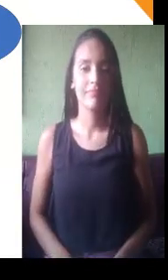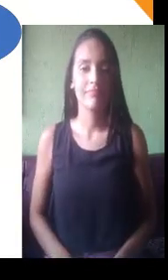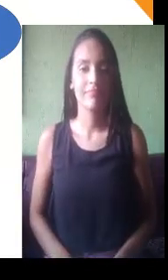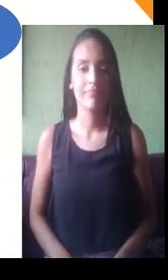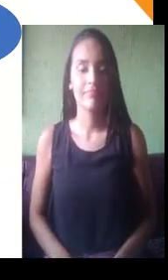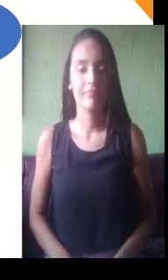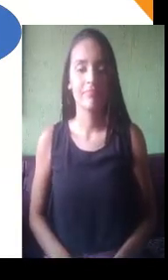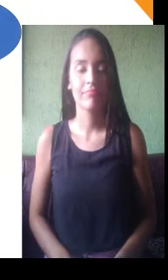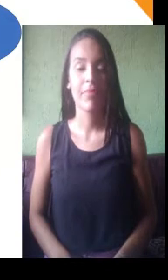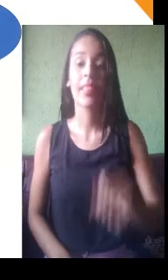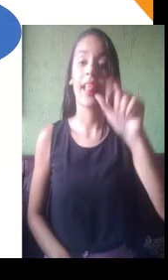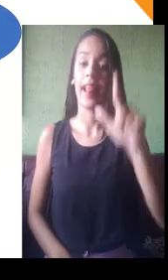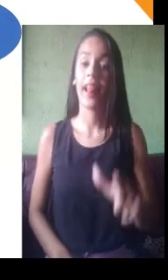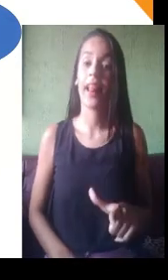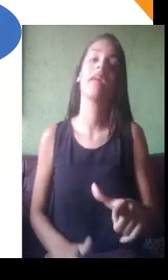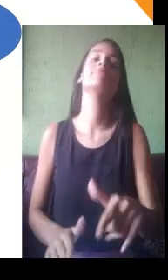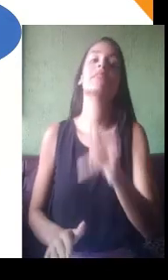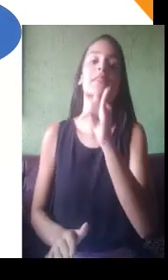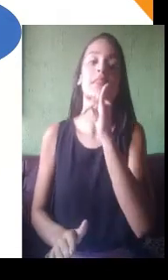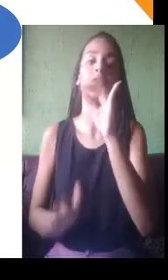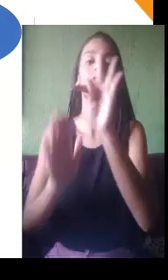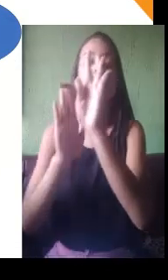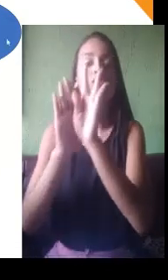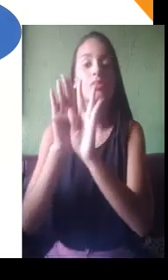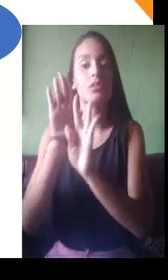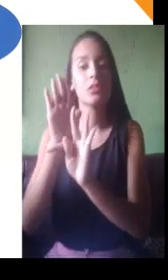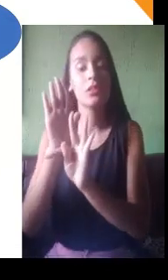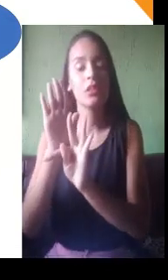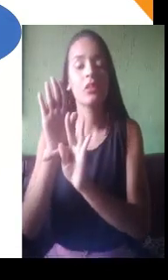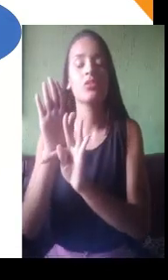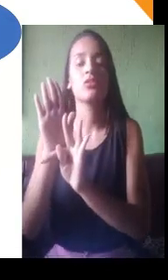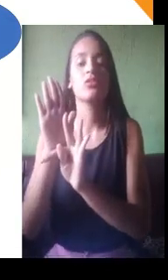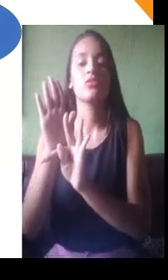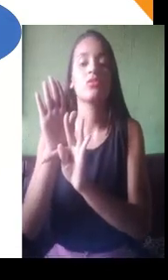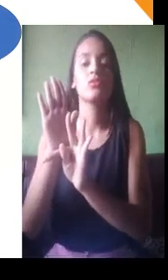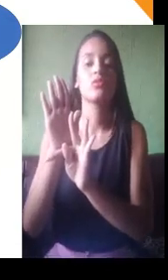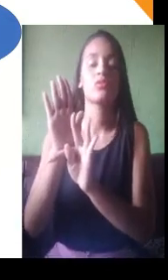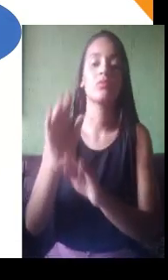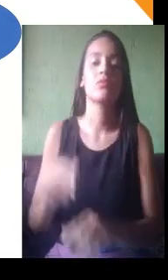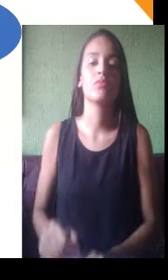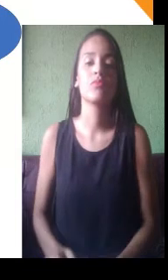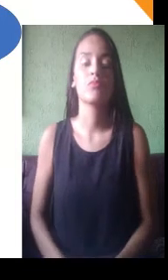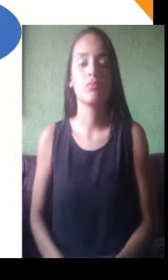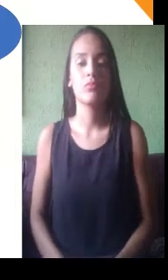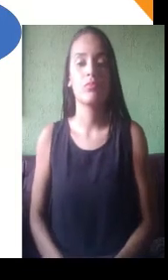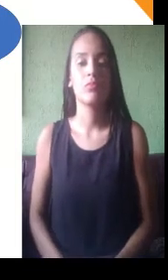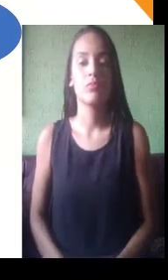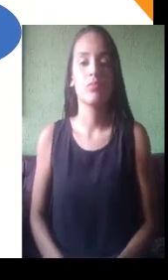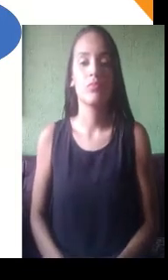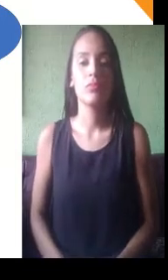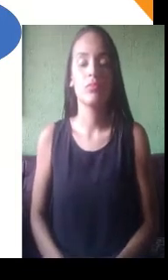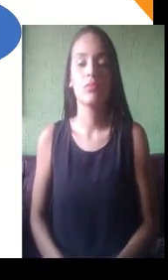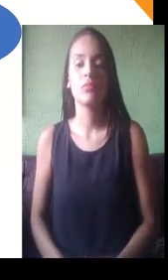textos que são produzidos, ou exemplos de textos que são produzidos conforme a necessidade social de interação. O quer dizer